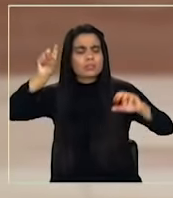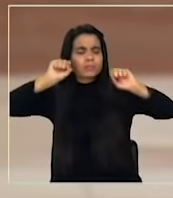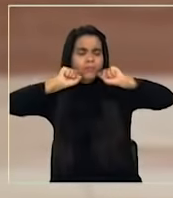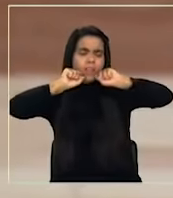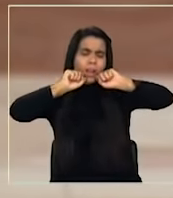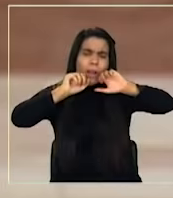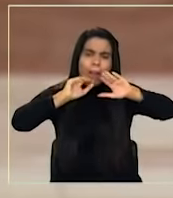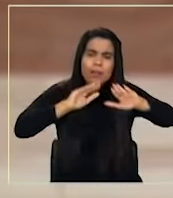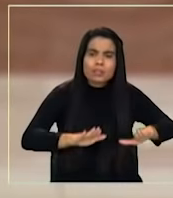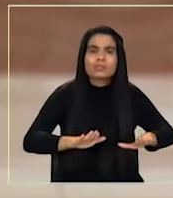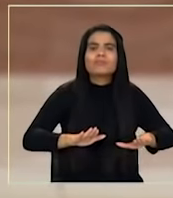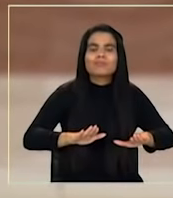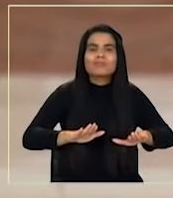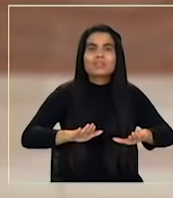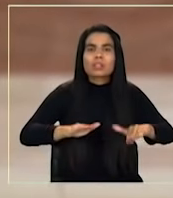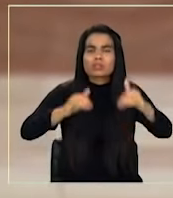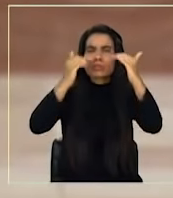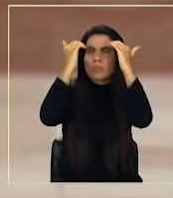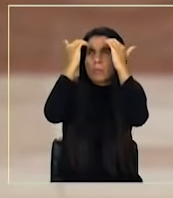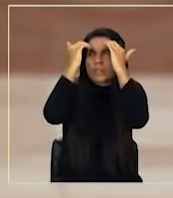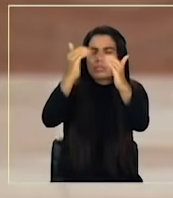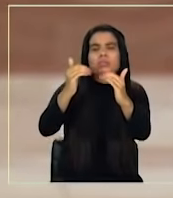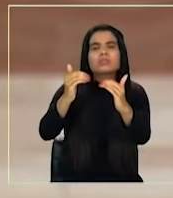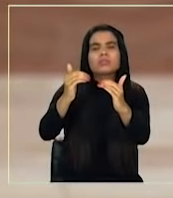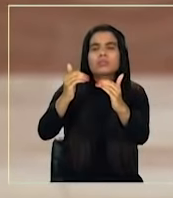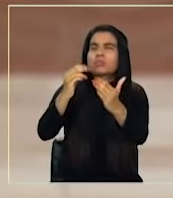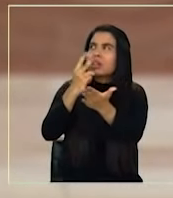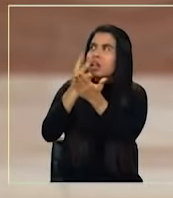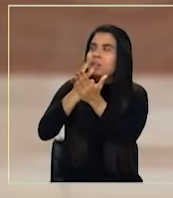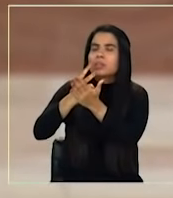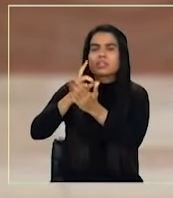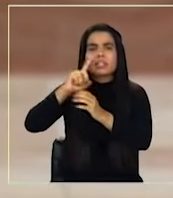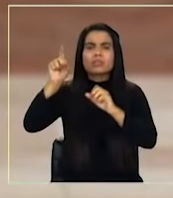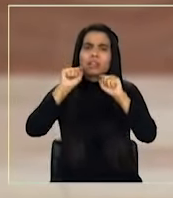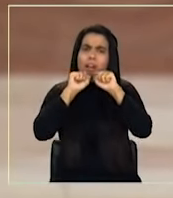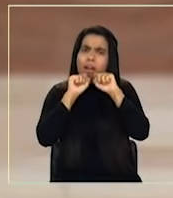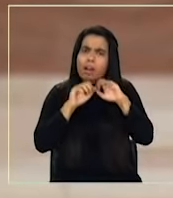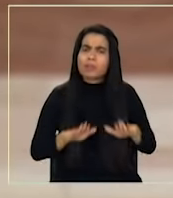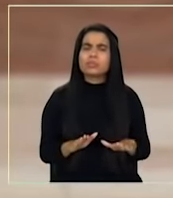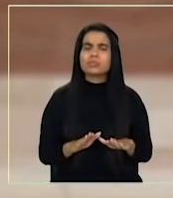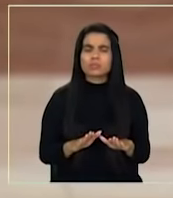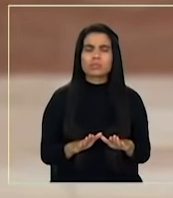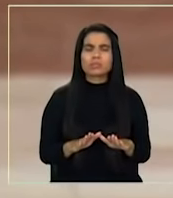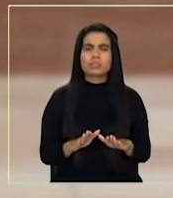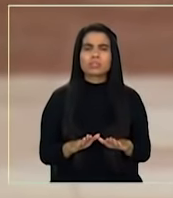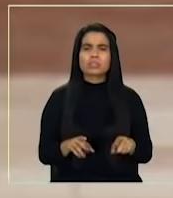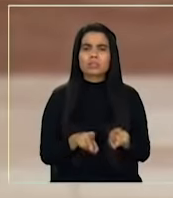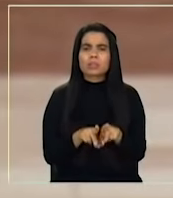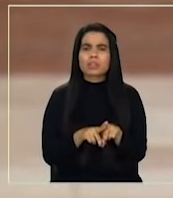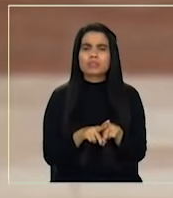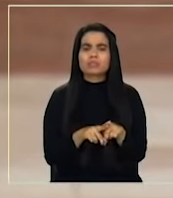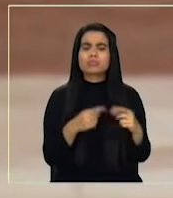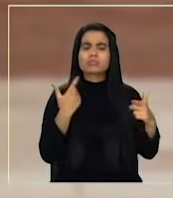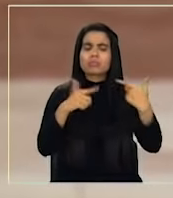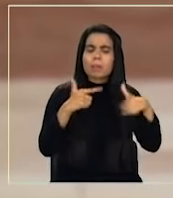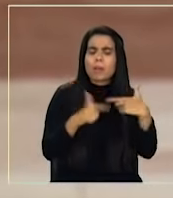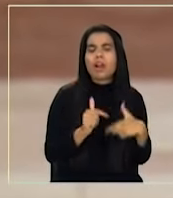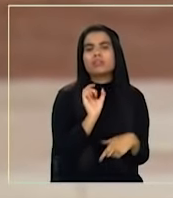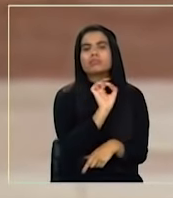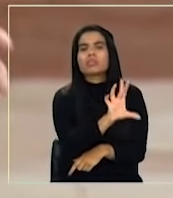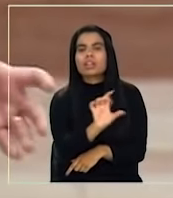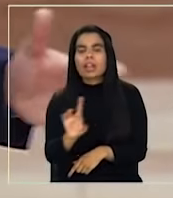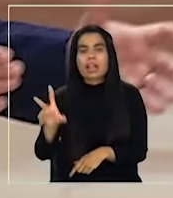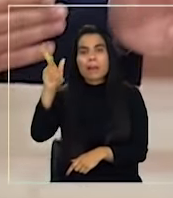abençoará, quando há obediência à sua palavra, Deus abençoará as obras de nossas mãos.